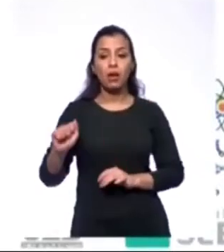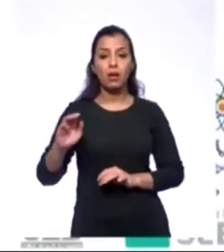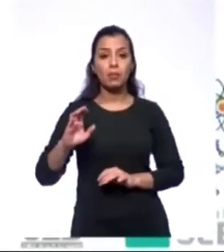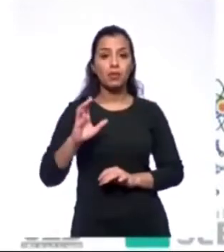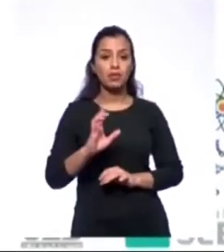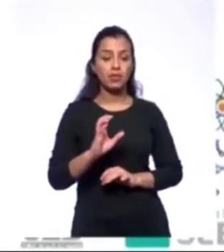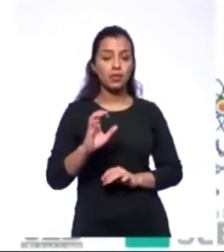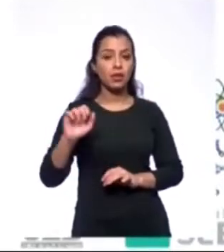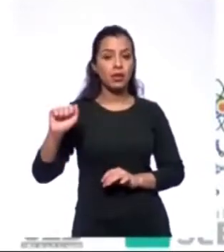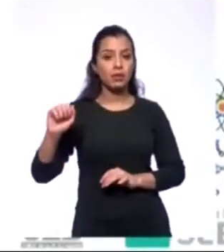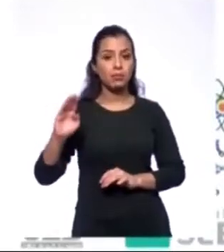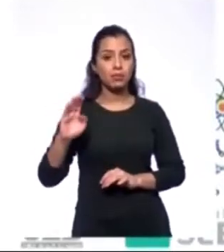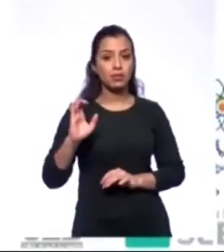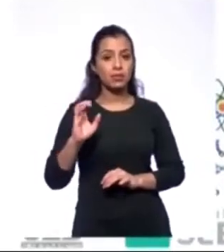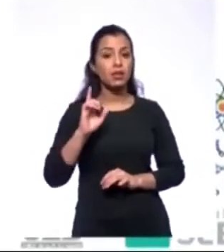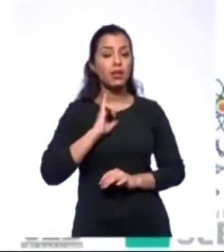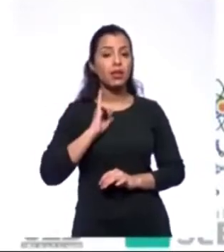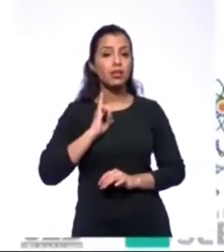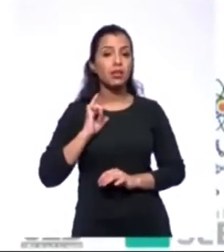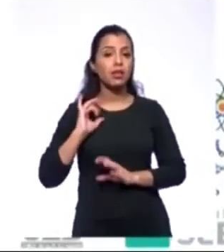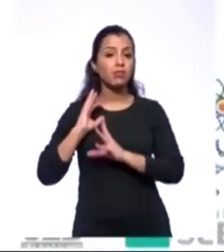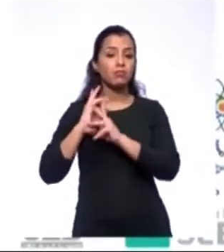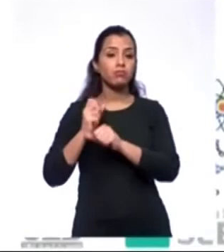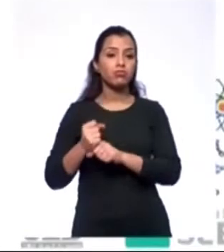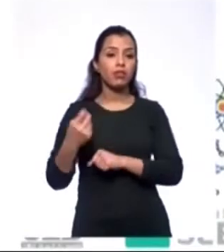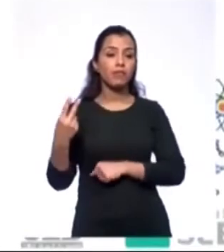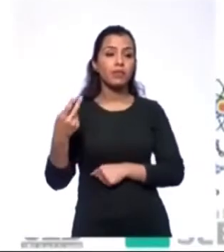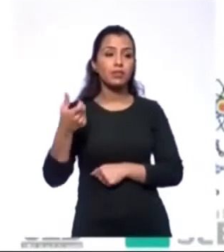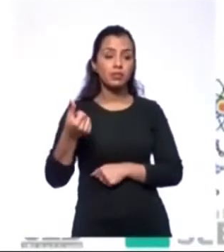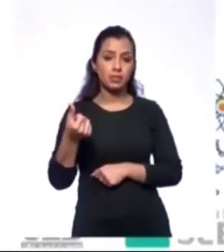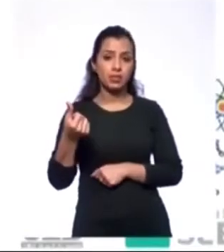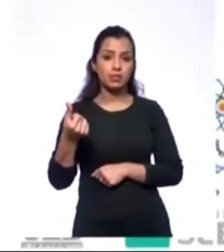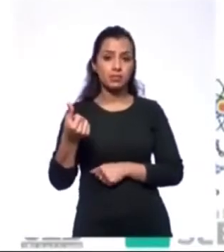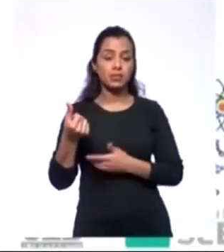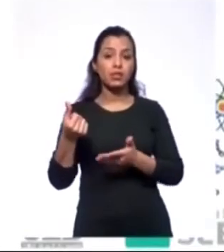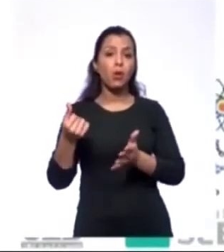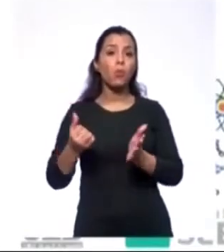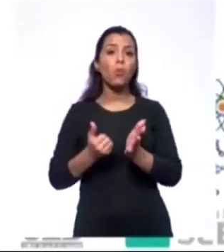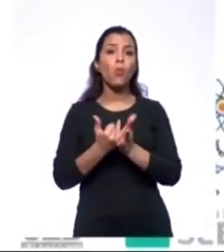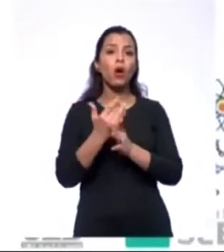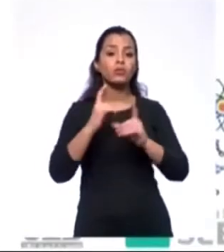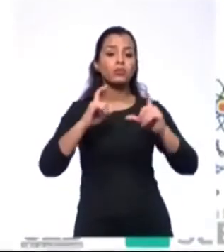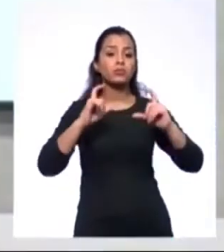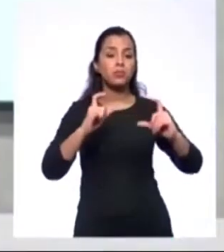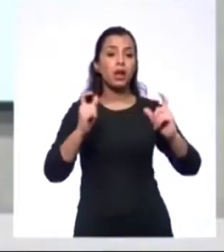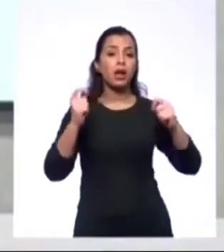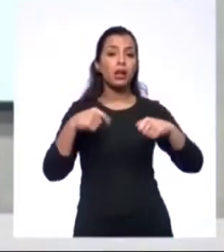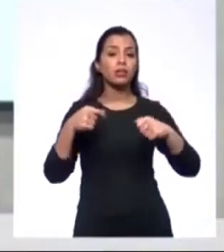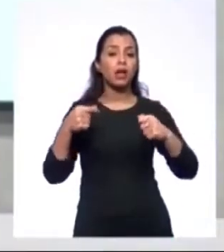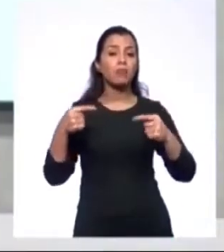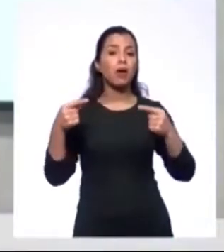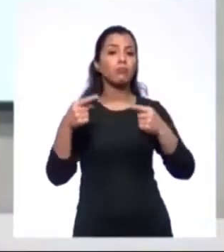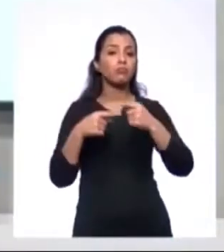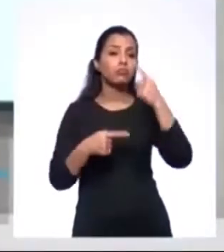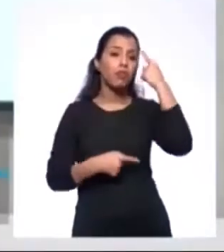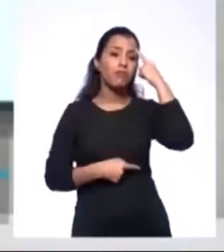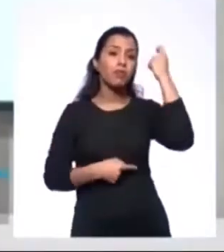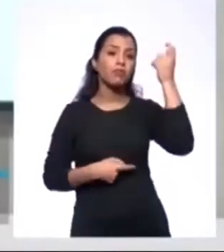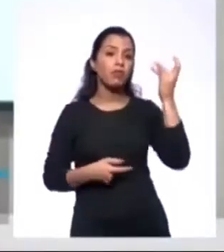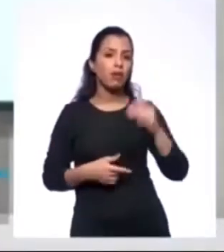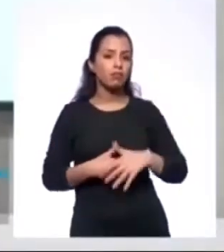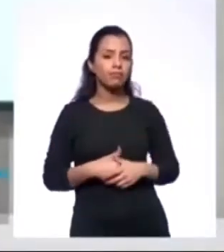quantas capas podem ser formadas quantas placas da gente pode montar Então vem comigo ó